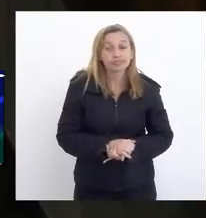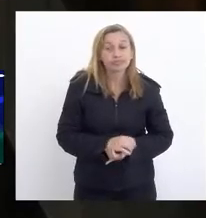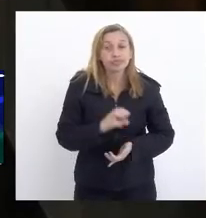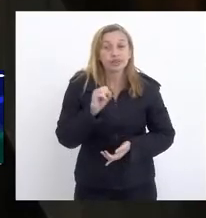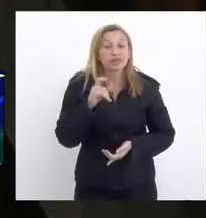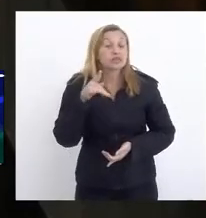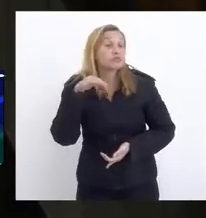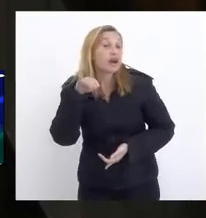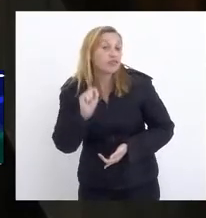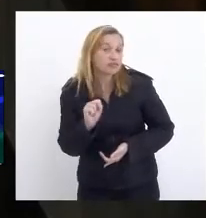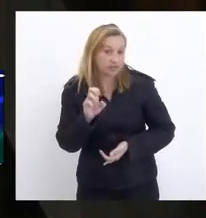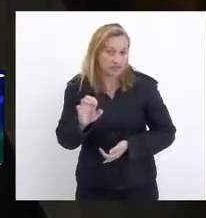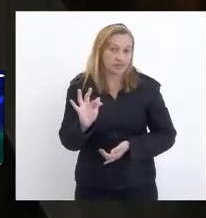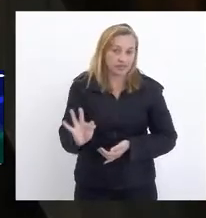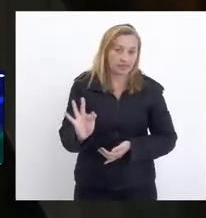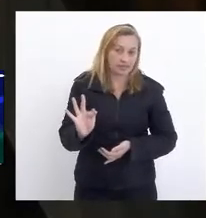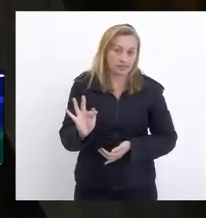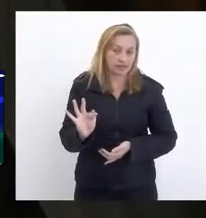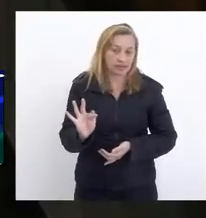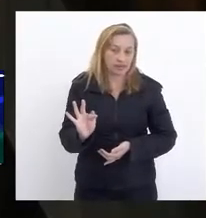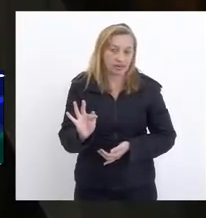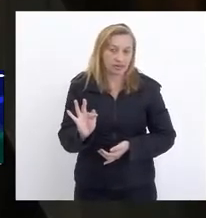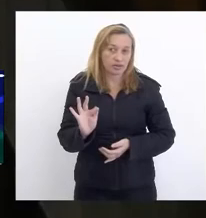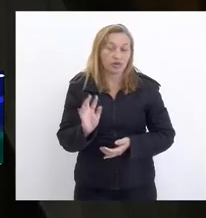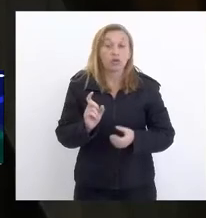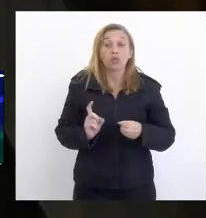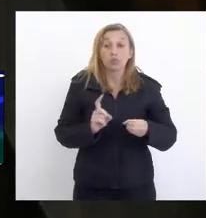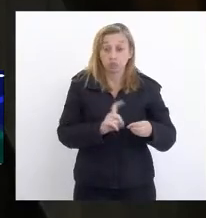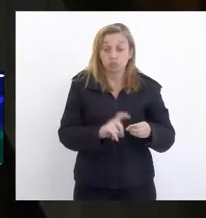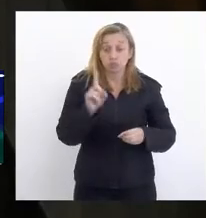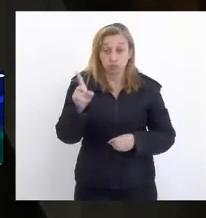SISBAF. SISBAF é o Consórcio